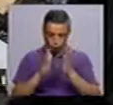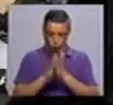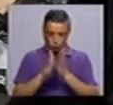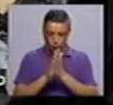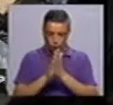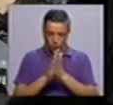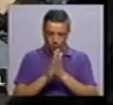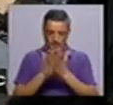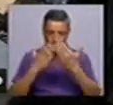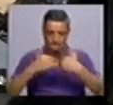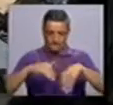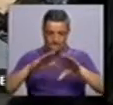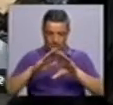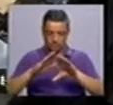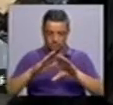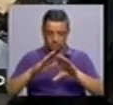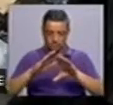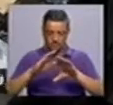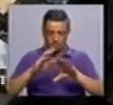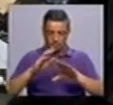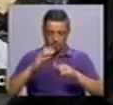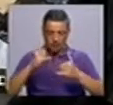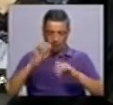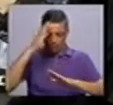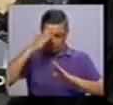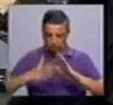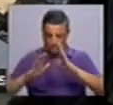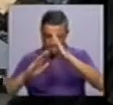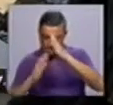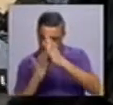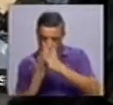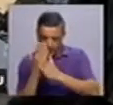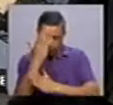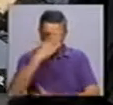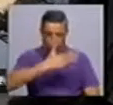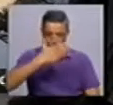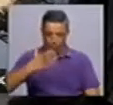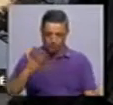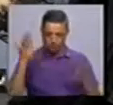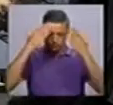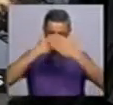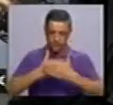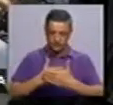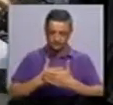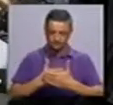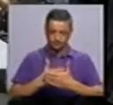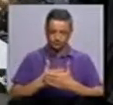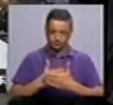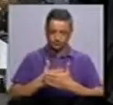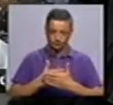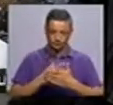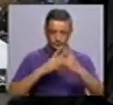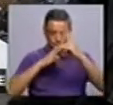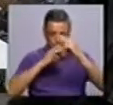mas é um espetáculo celestial que vai decorrer ao longo da noite, bem para lá das 11 da noite, à medida que a Lua